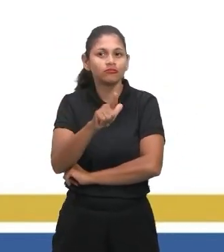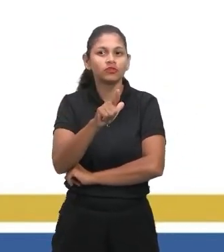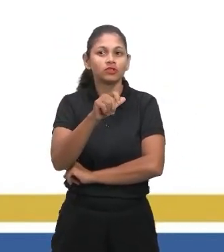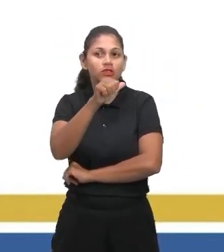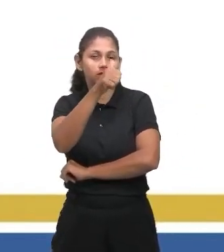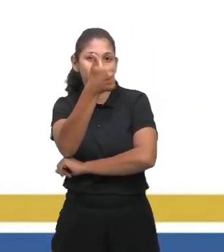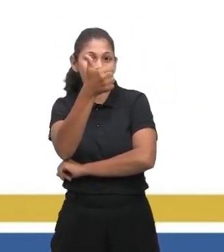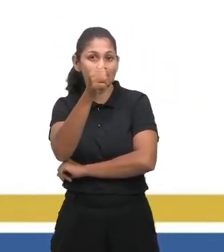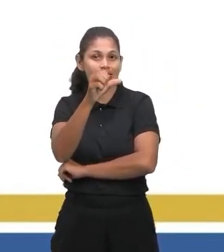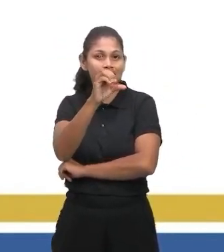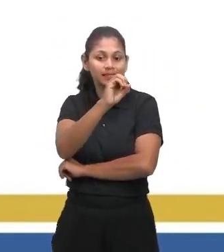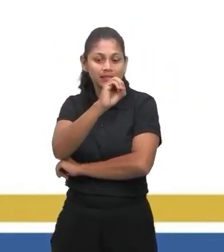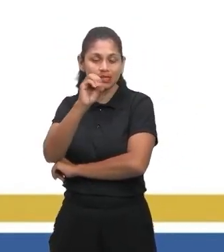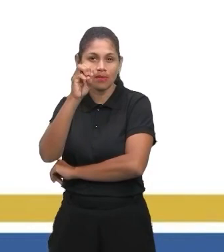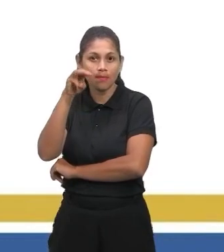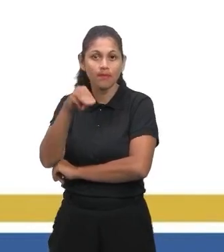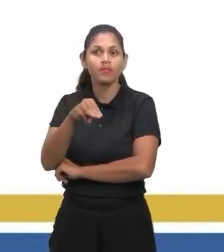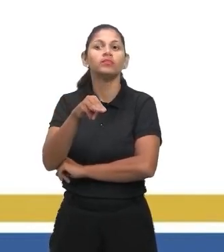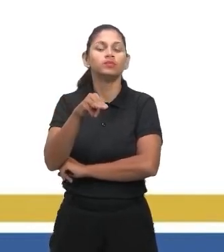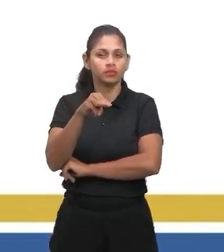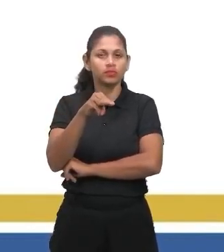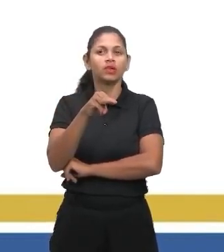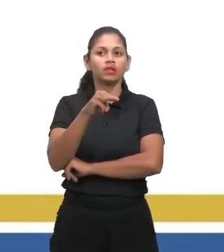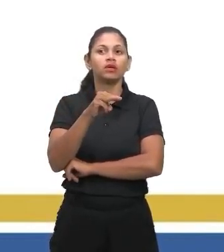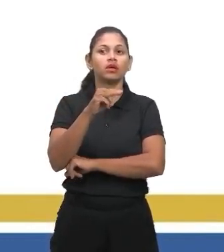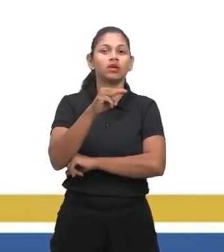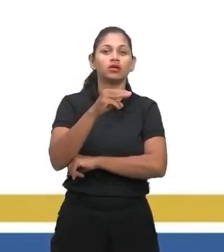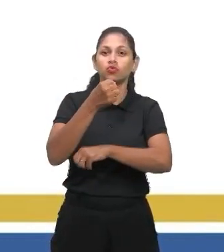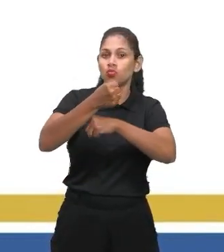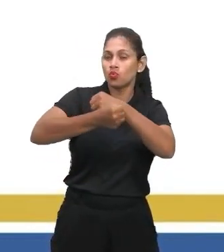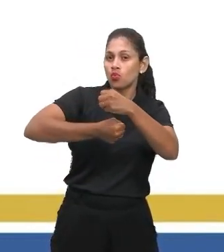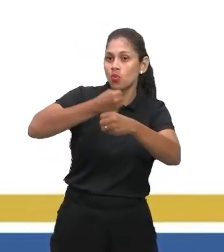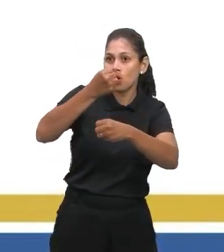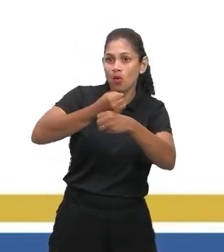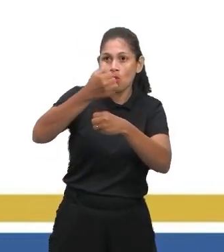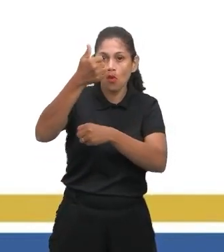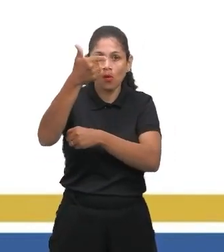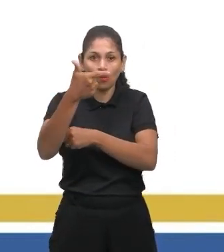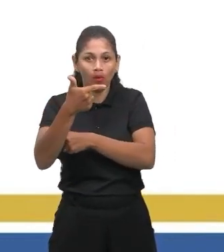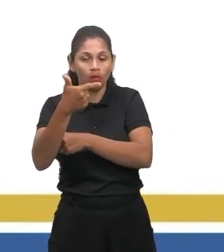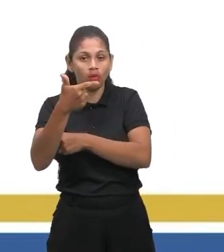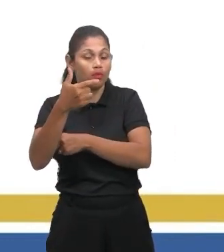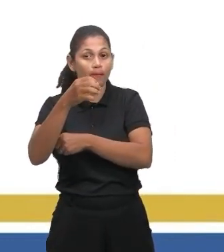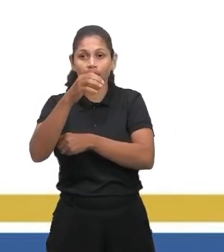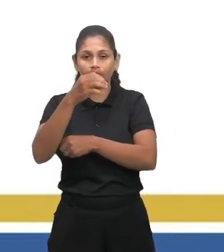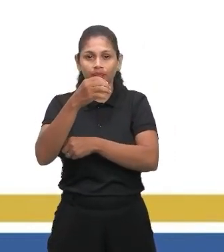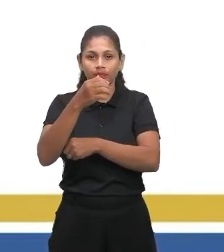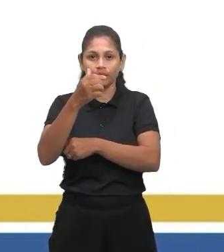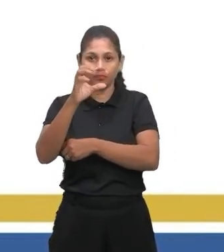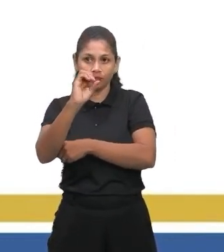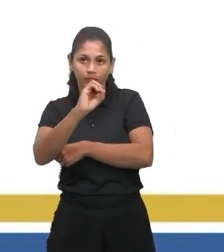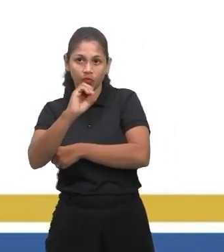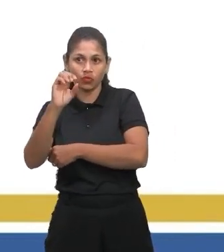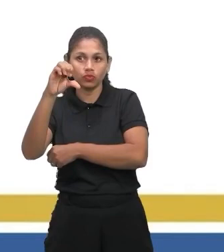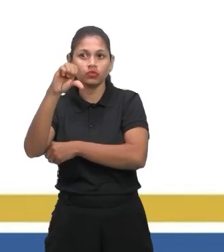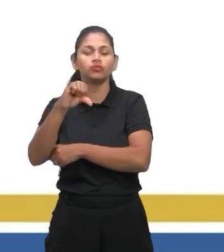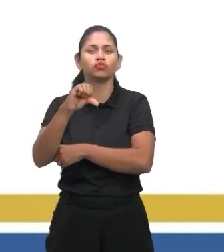em 2009 no Mundial de Atletismo em Berlim. Ele que alcançou a marca inédita de